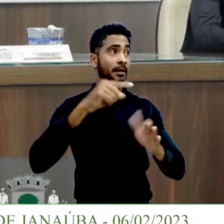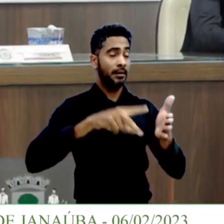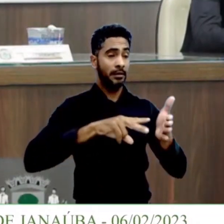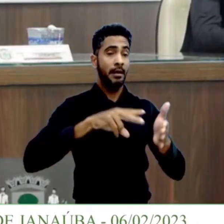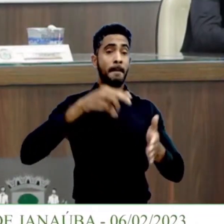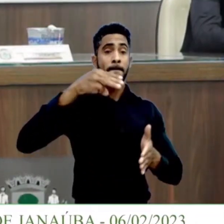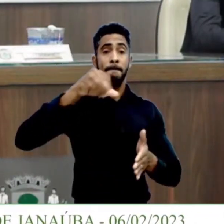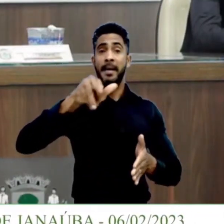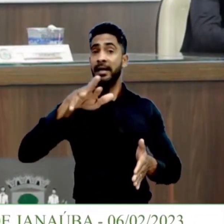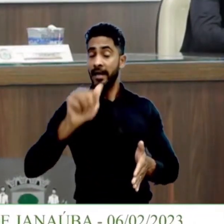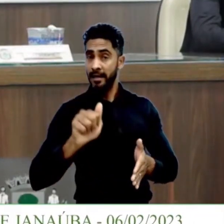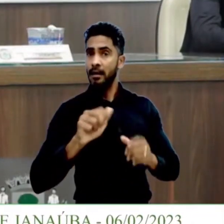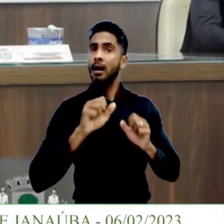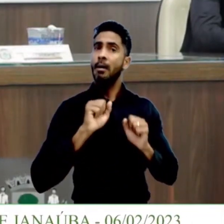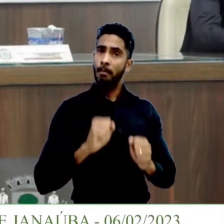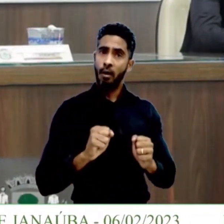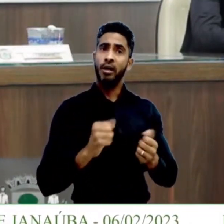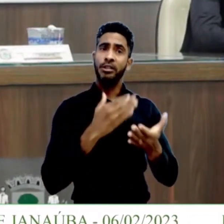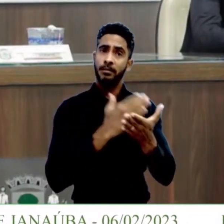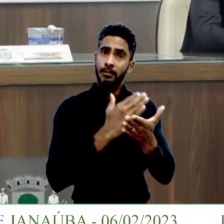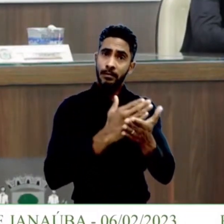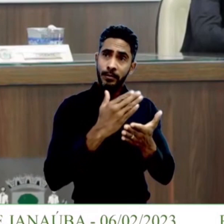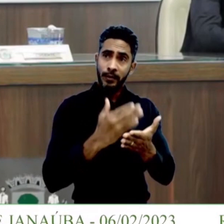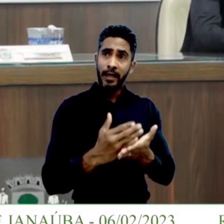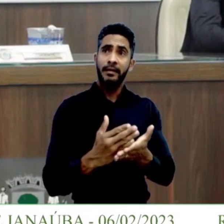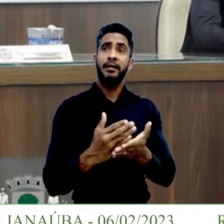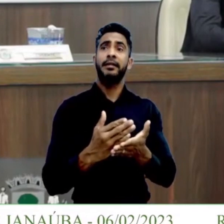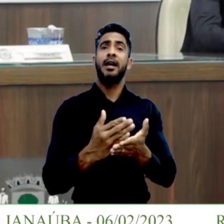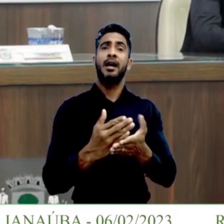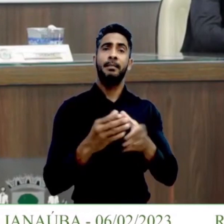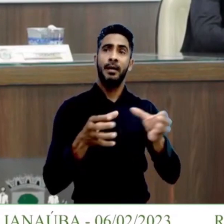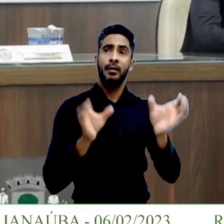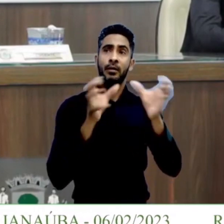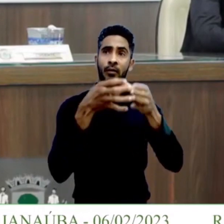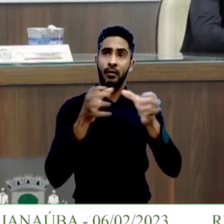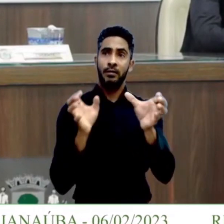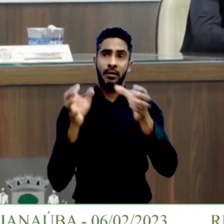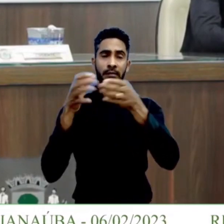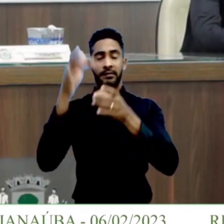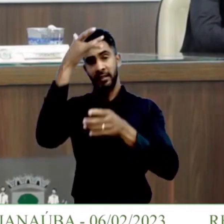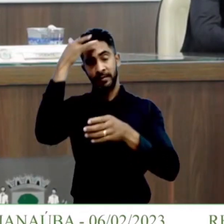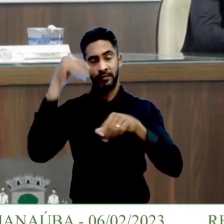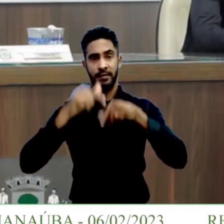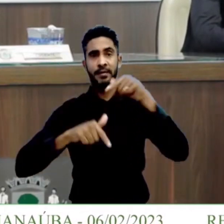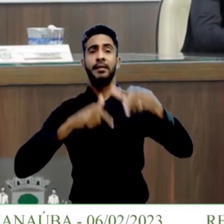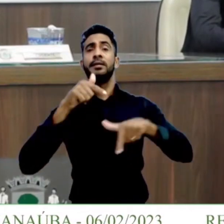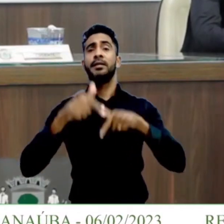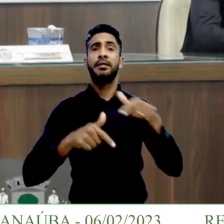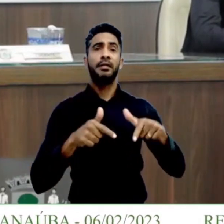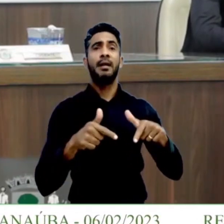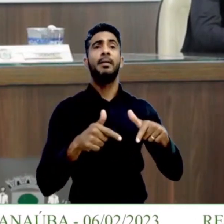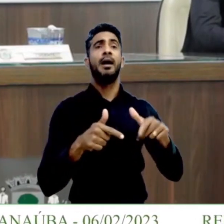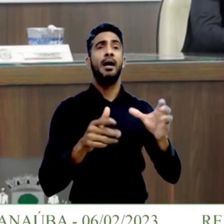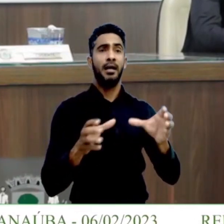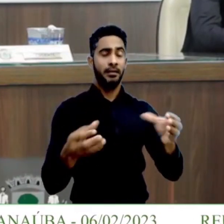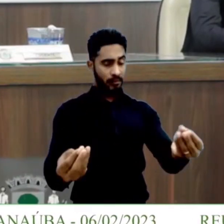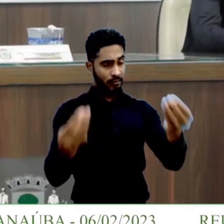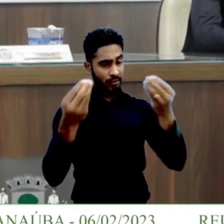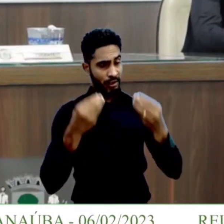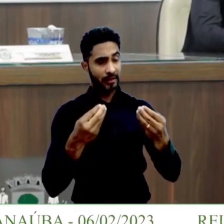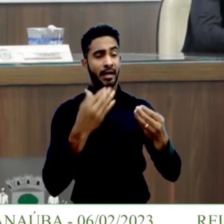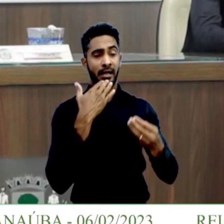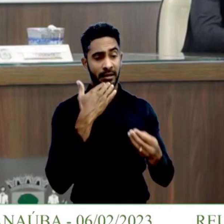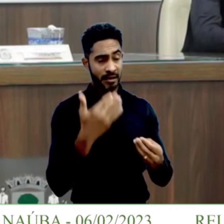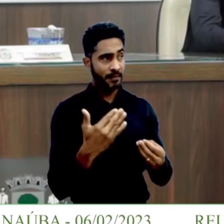já pode trazer por etapas, de acordo com as classes aí dos servidores, já tragam essas